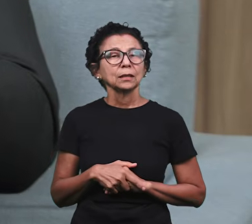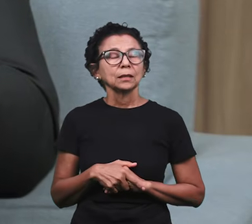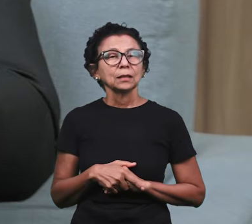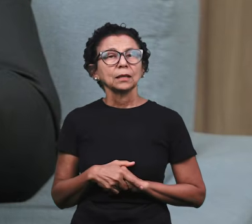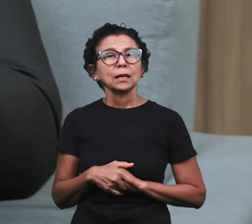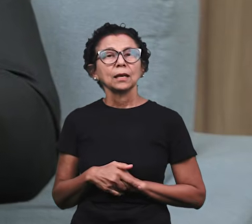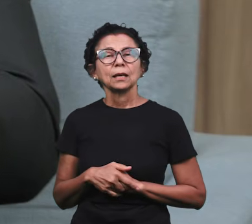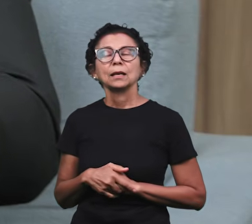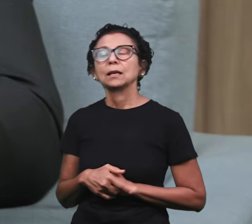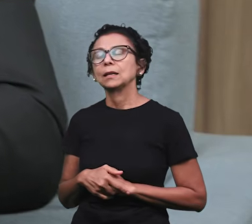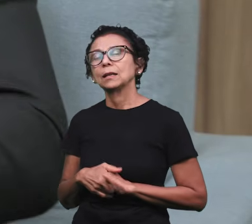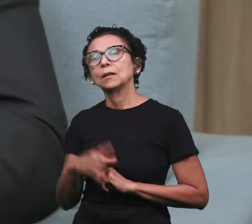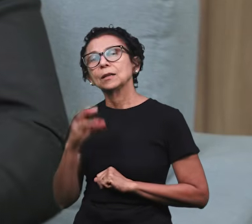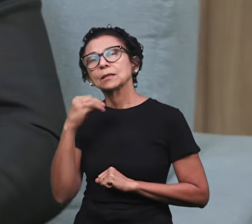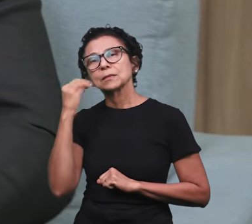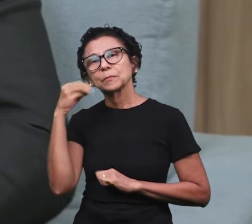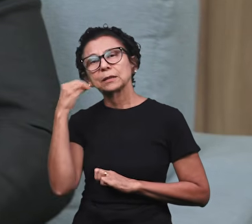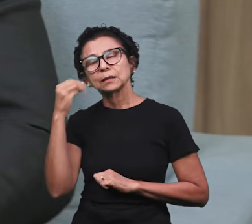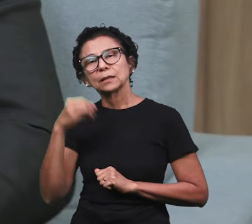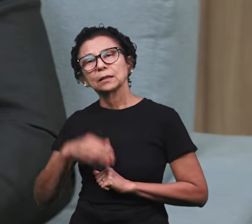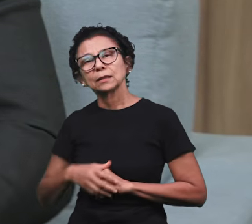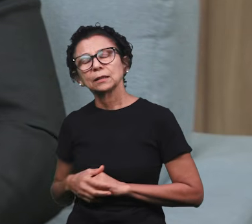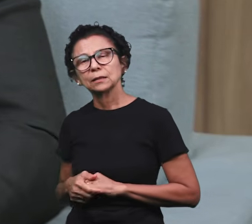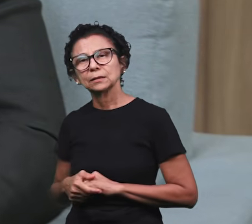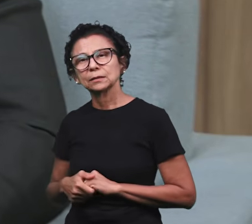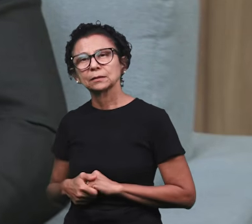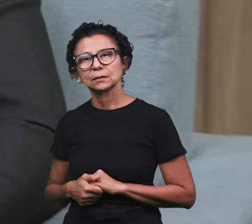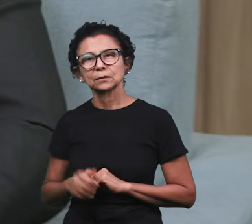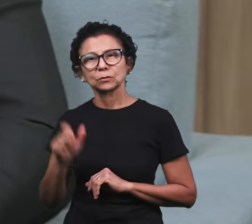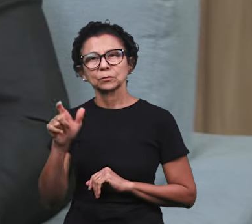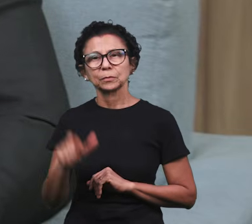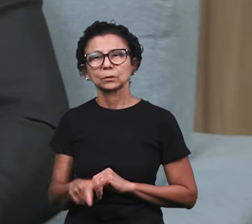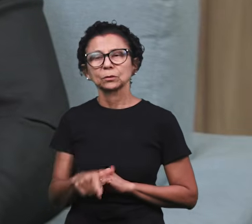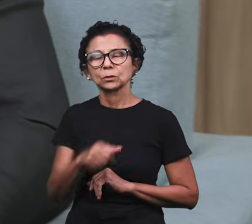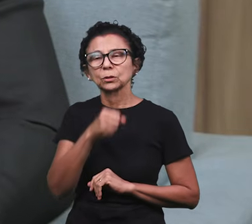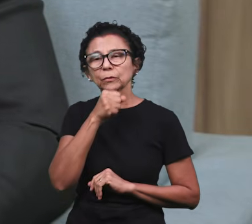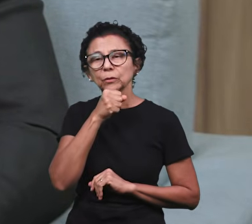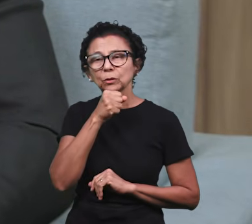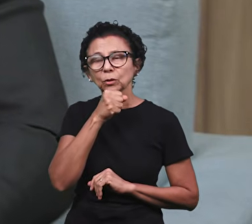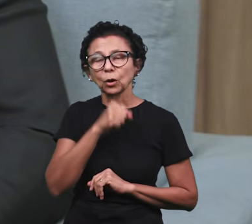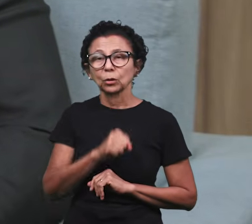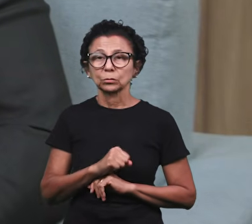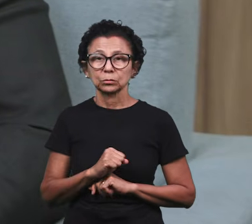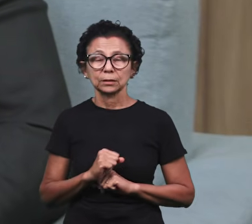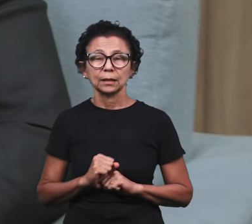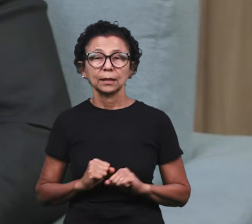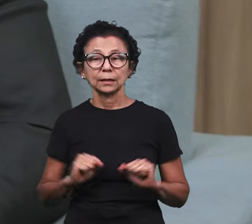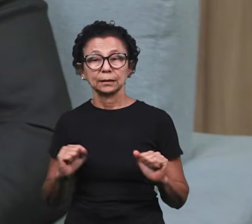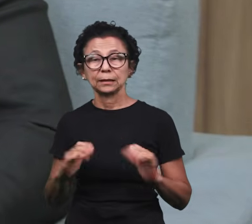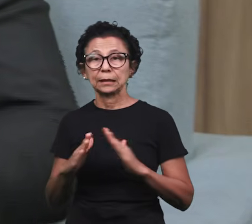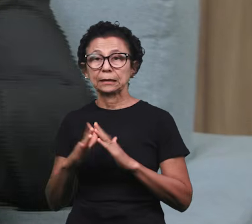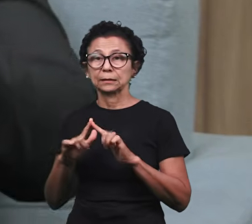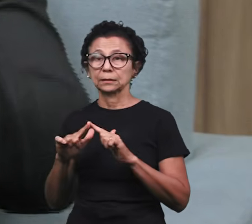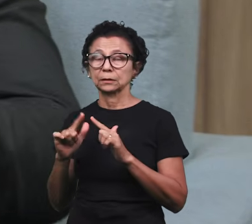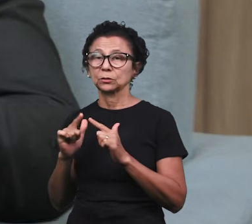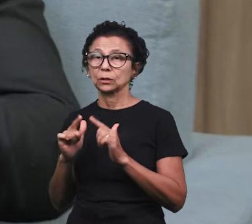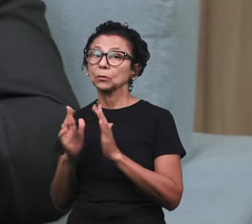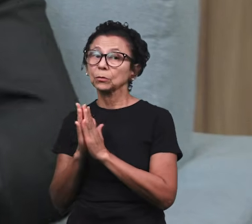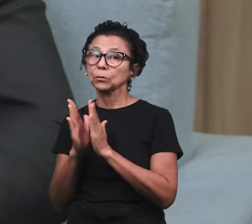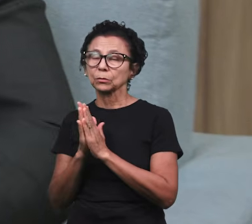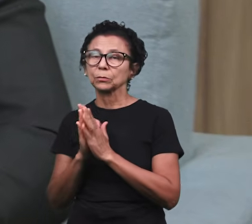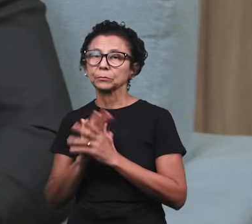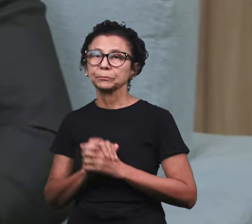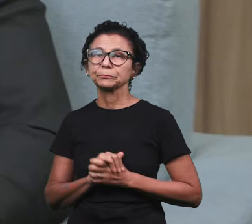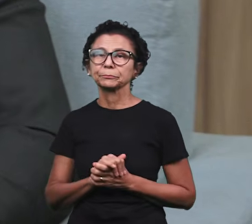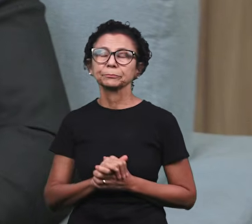nas orações da igreja, na vida de um irmão nosso, idoso, que foi acometido de uma enfermidade. Daniel, eu gostaria que você falasse então um